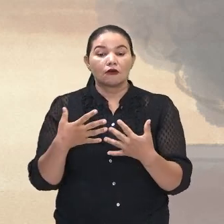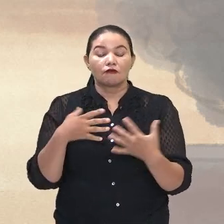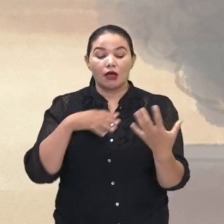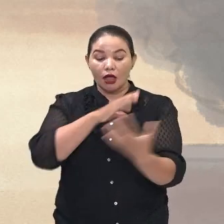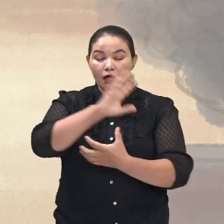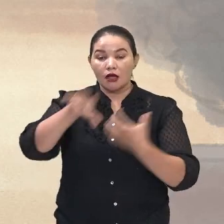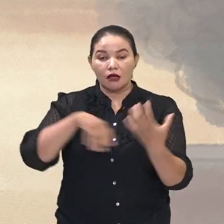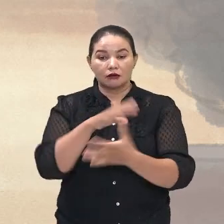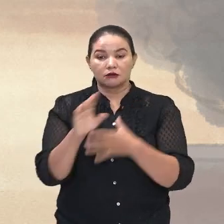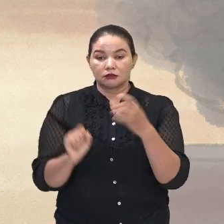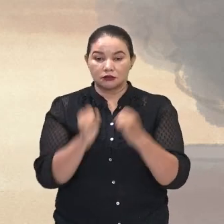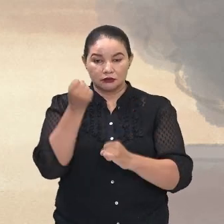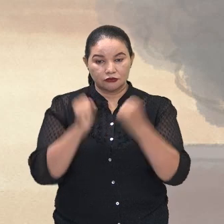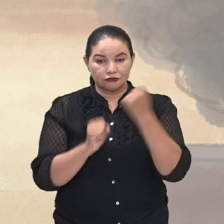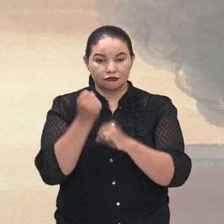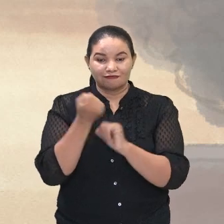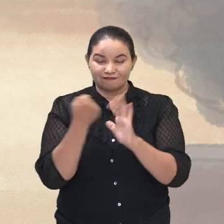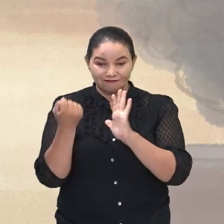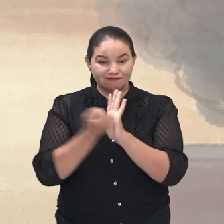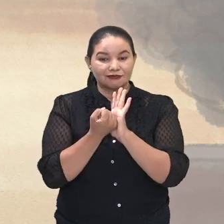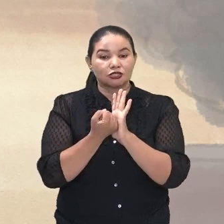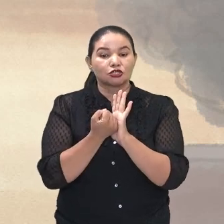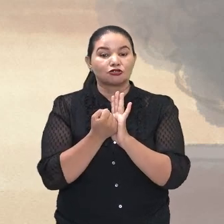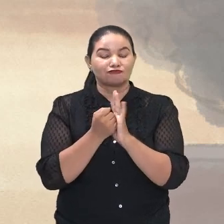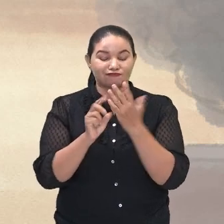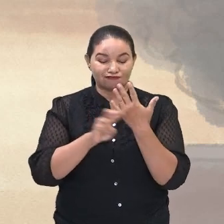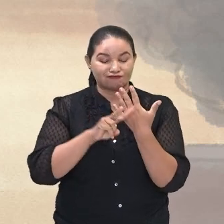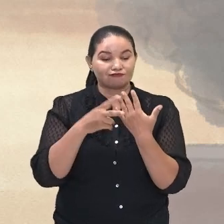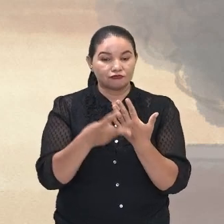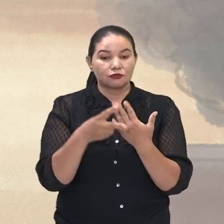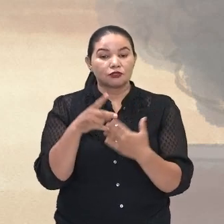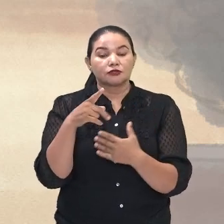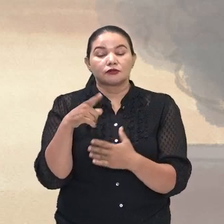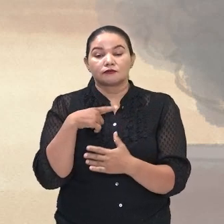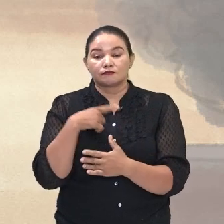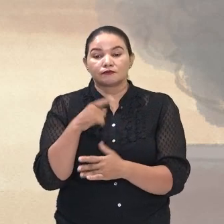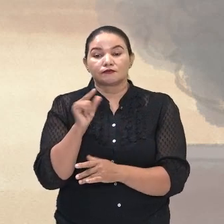ela trouxe marcas que vão deixar consequências. São elas: